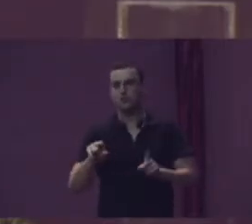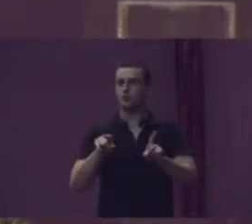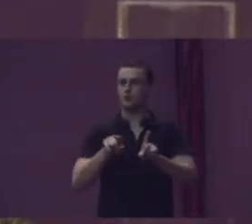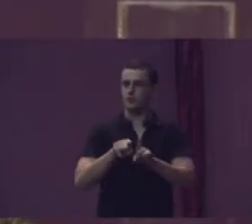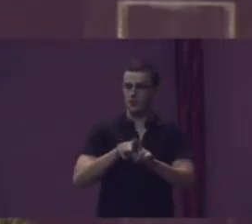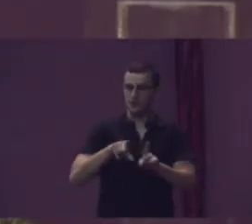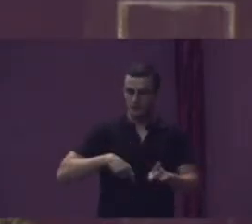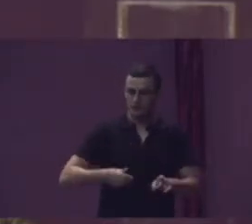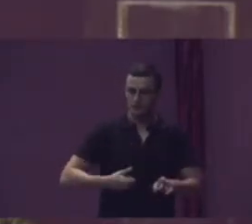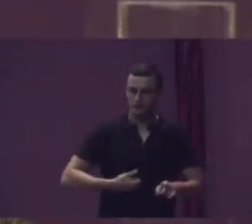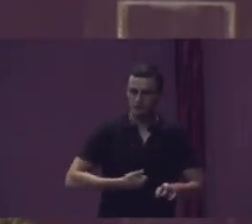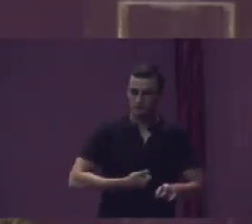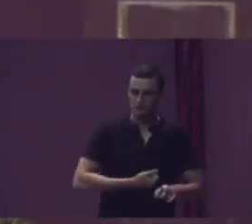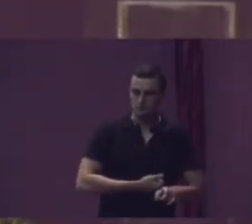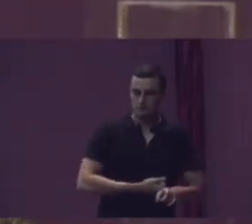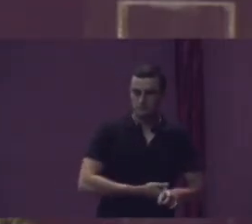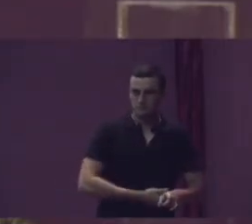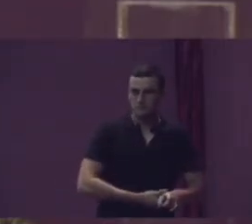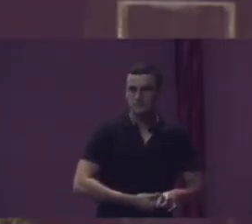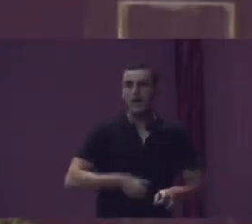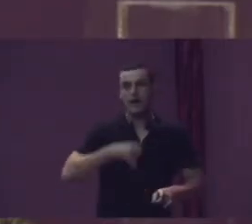ultrassonografia